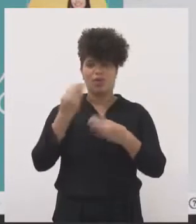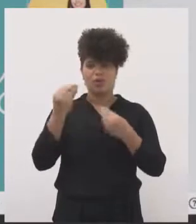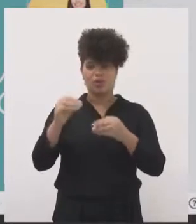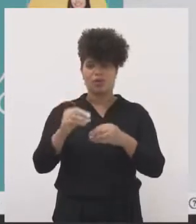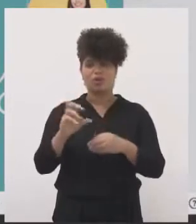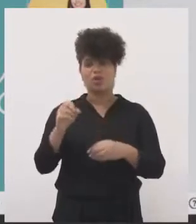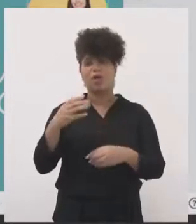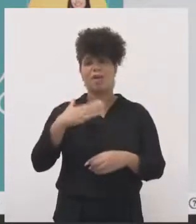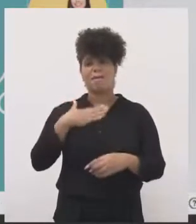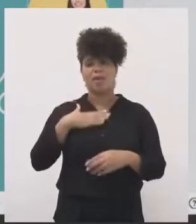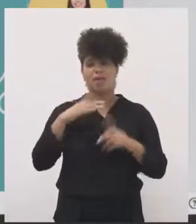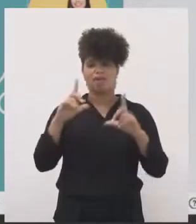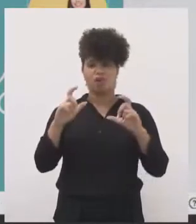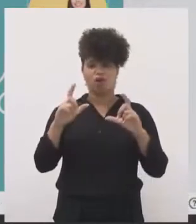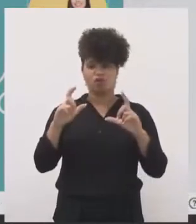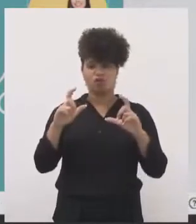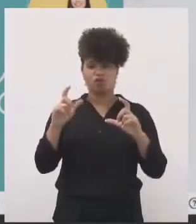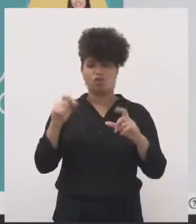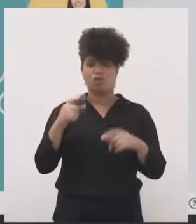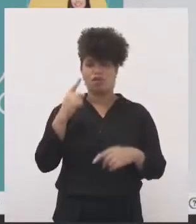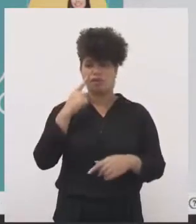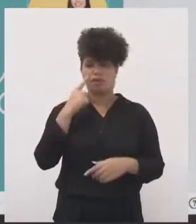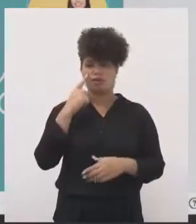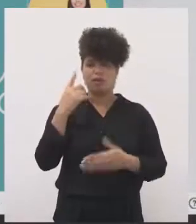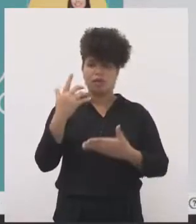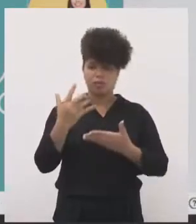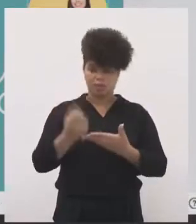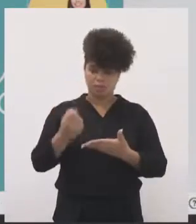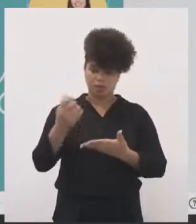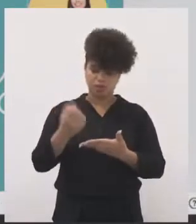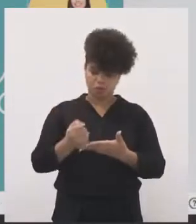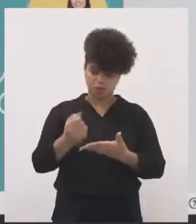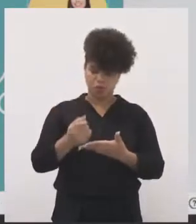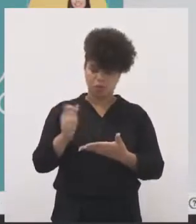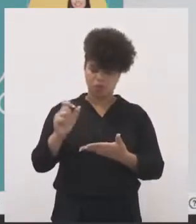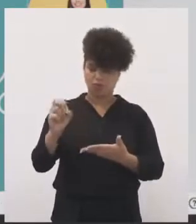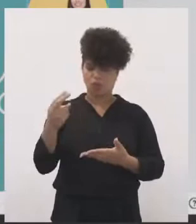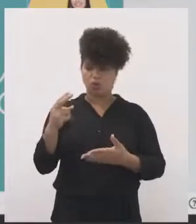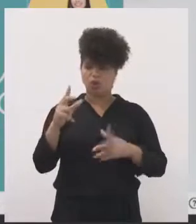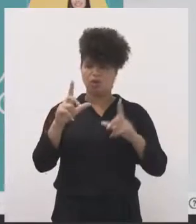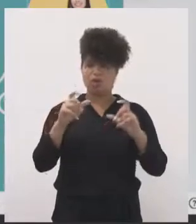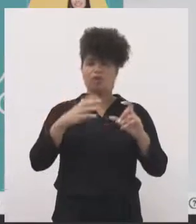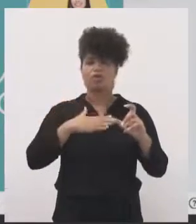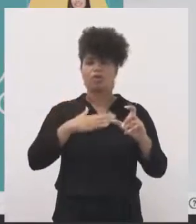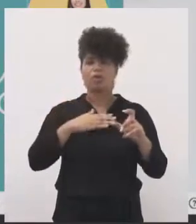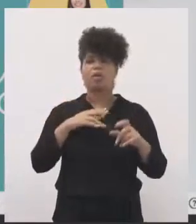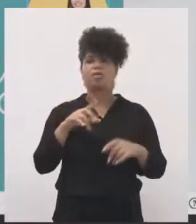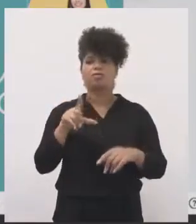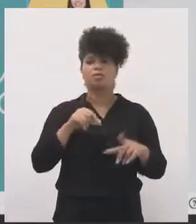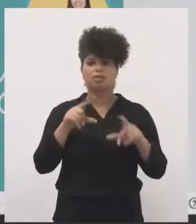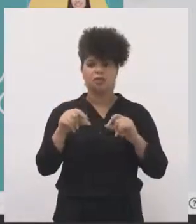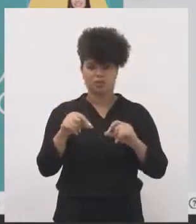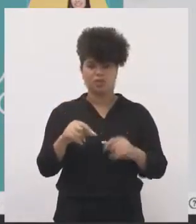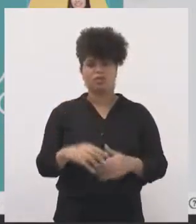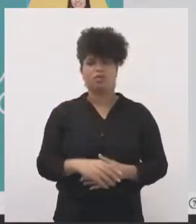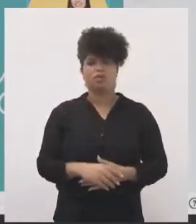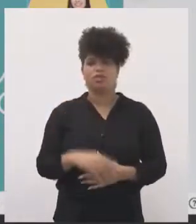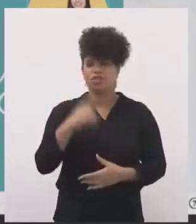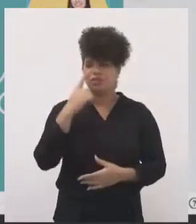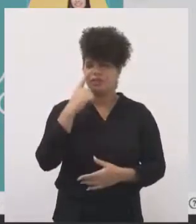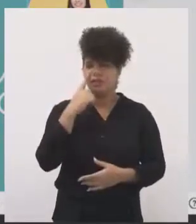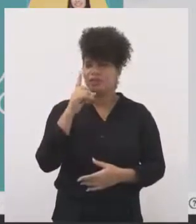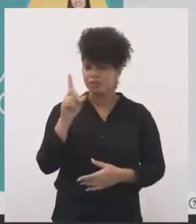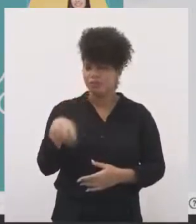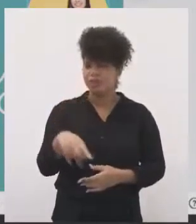colocar minha foto. Eu posso ir em upload. Eu posso, de repente, eu tenho uma foto minha aqui. Eu posso colocar minha foto. Deixa eu ver se é o